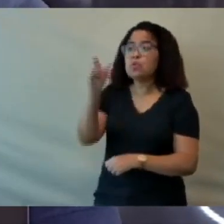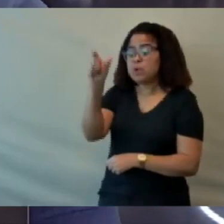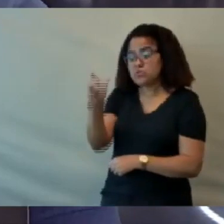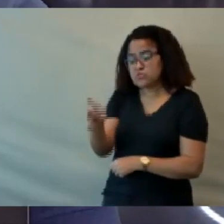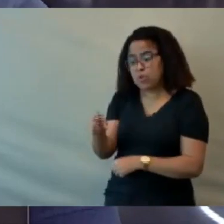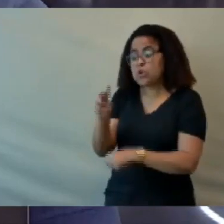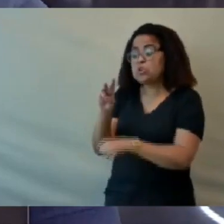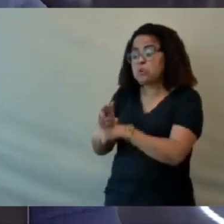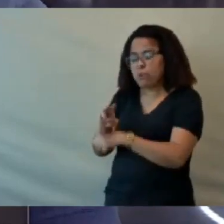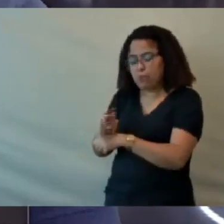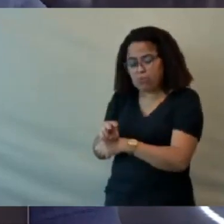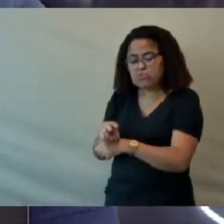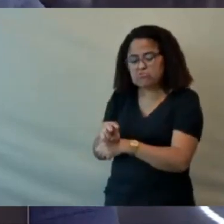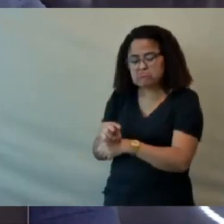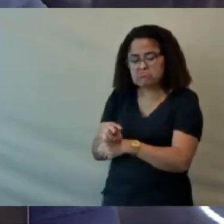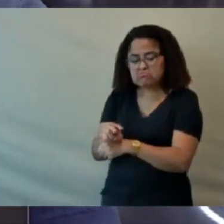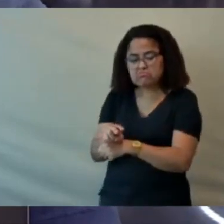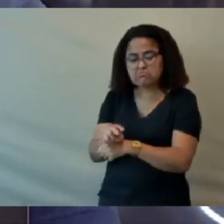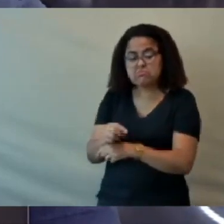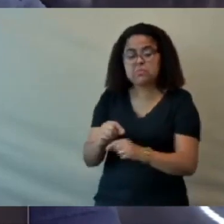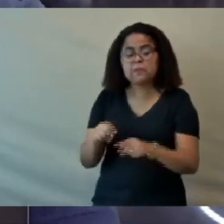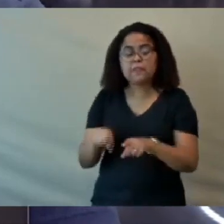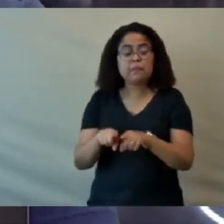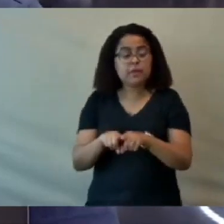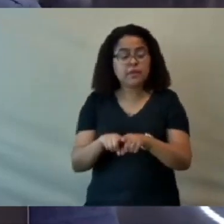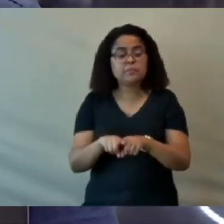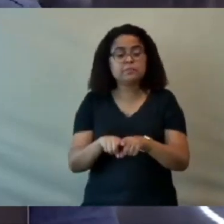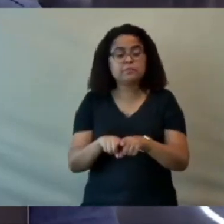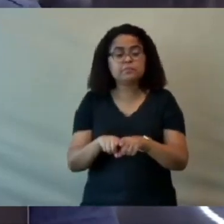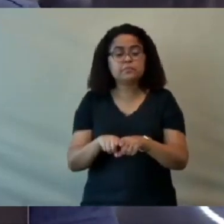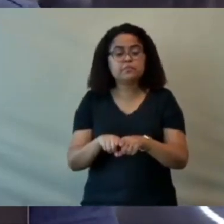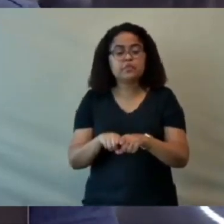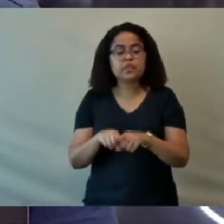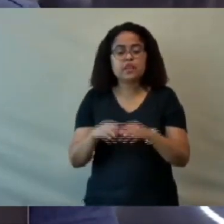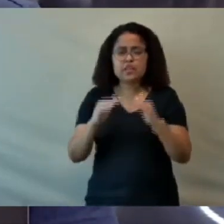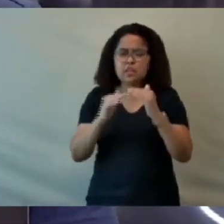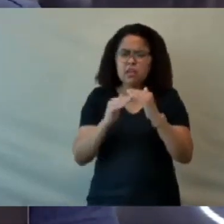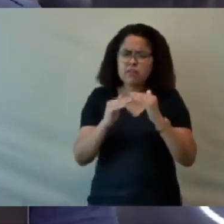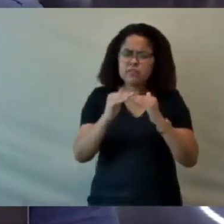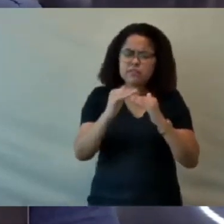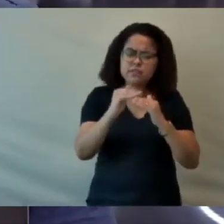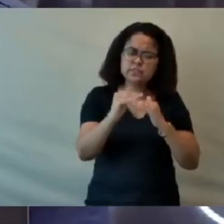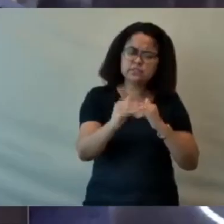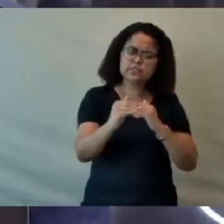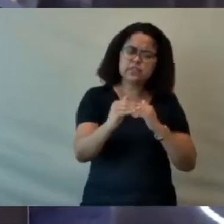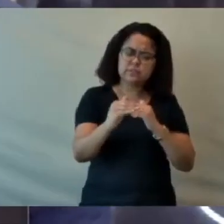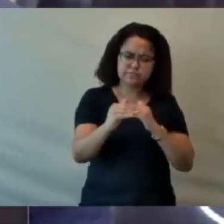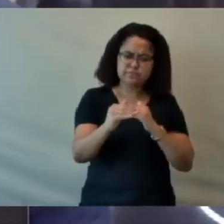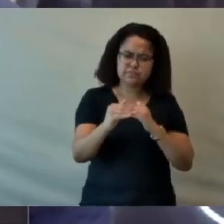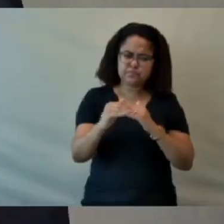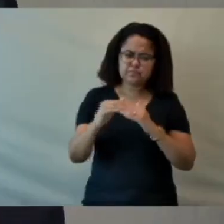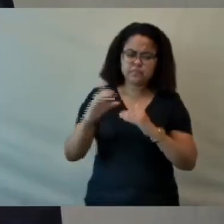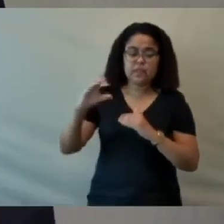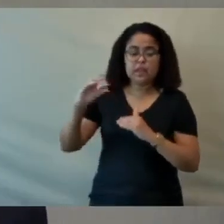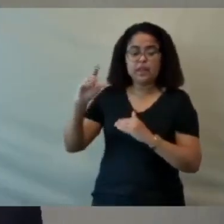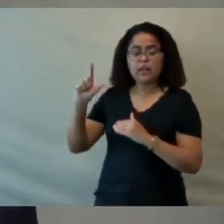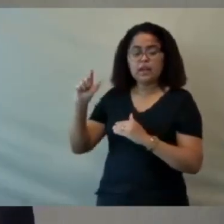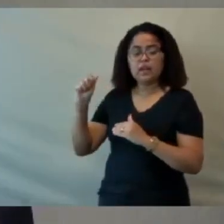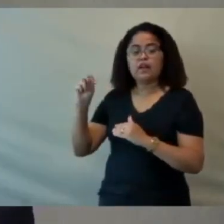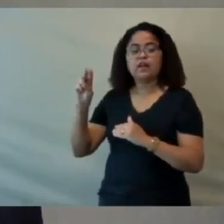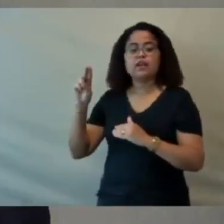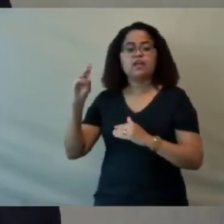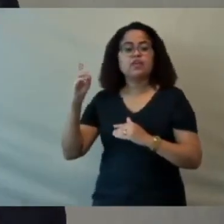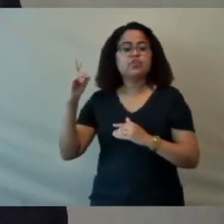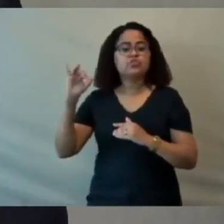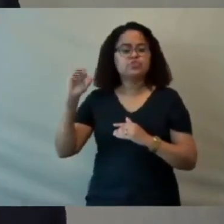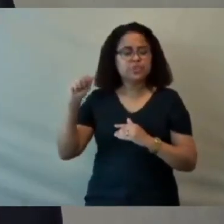e eu acho que a gente tem que caminhar por esse sentido aí a Cláudia quer tecer mais alguma fala agora por favor na nossa empresa a